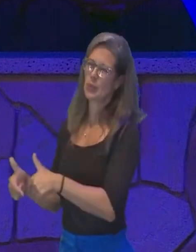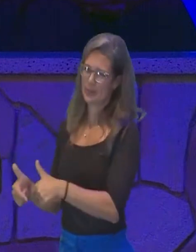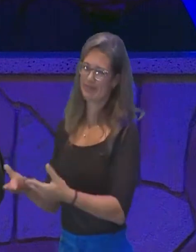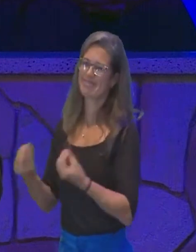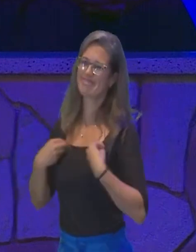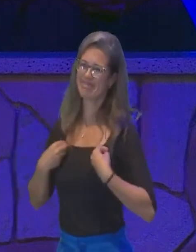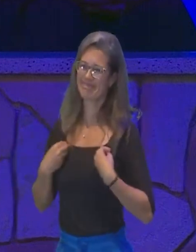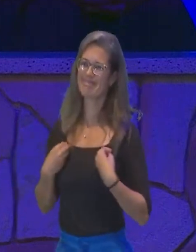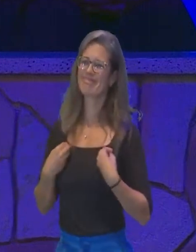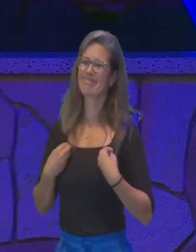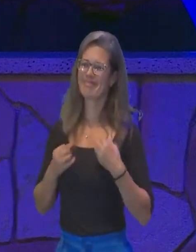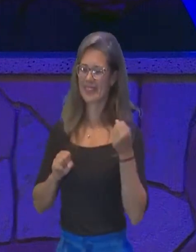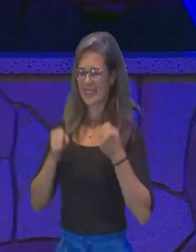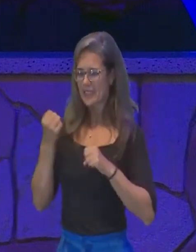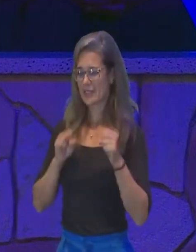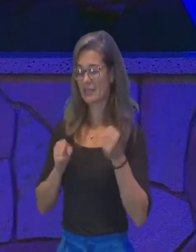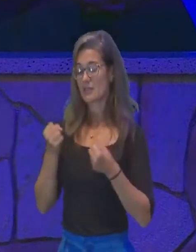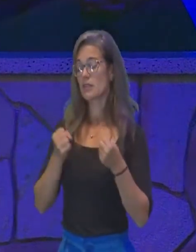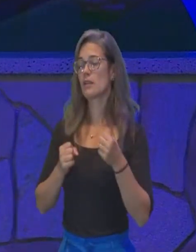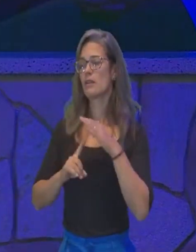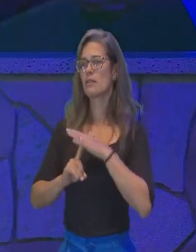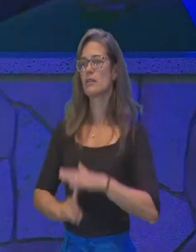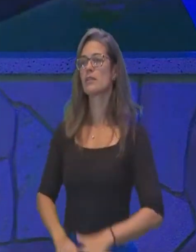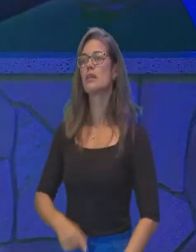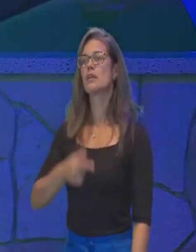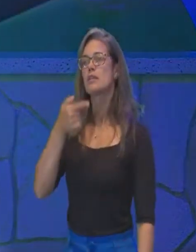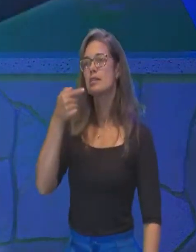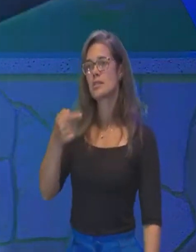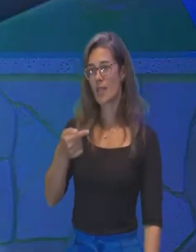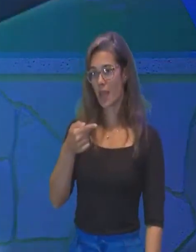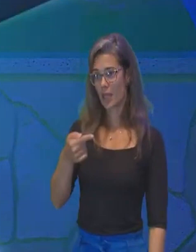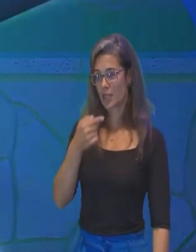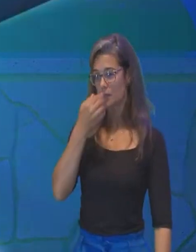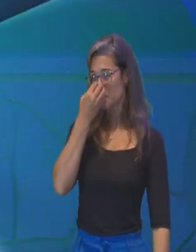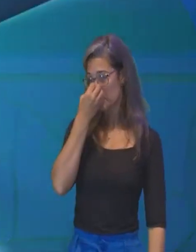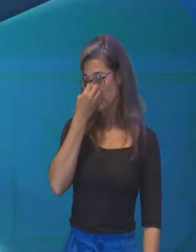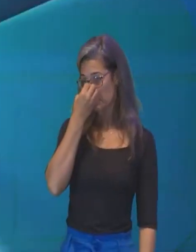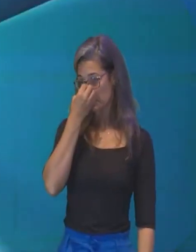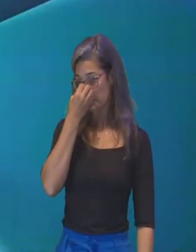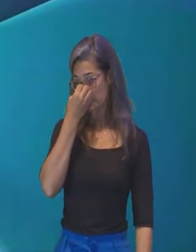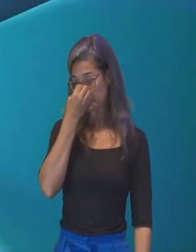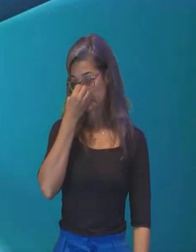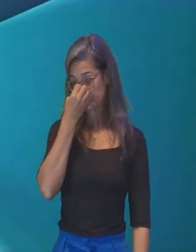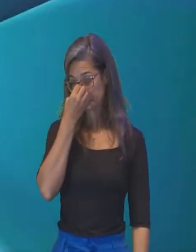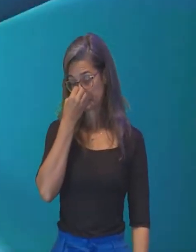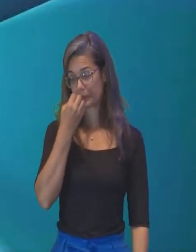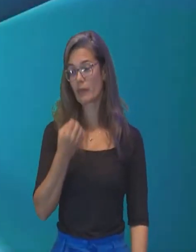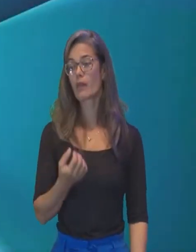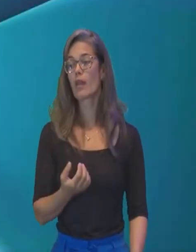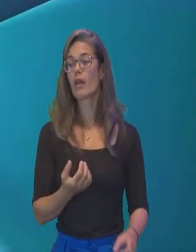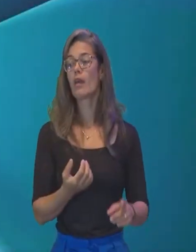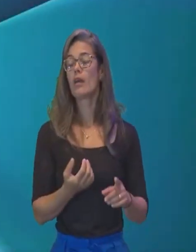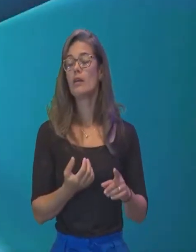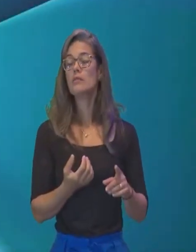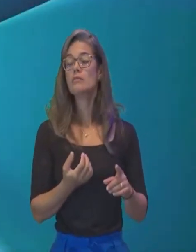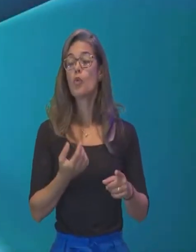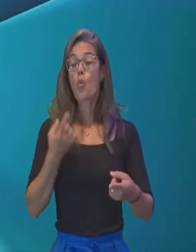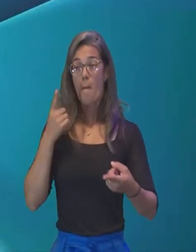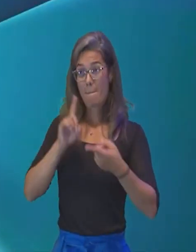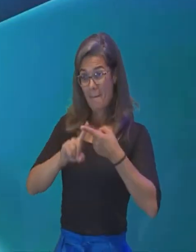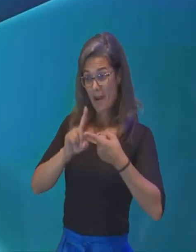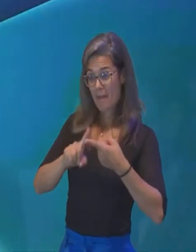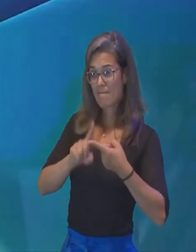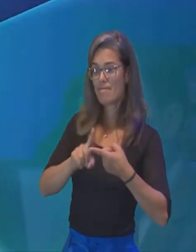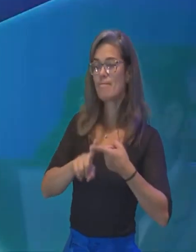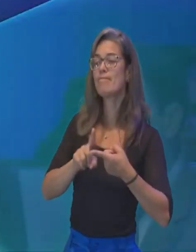trazem depressão. 7. Uma ameaça de qualquer espécie pode levar à depressão. Jezabel